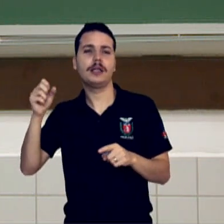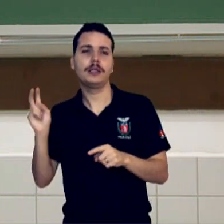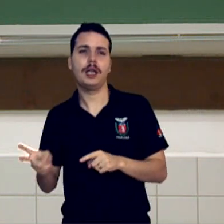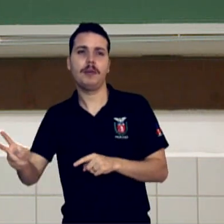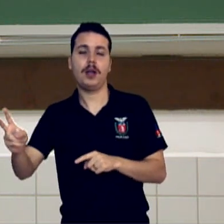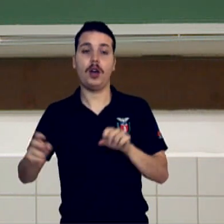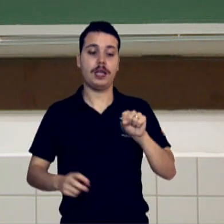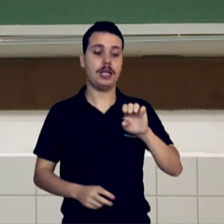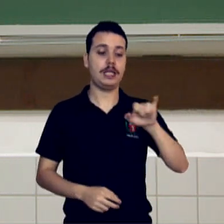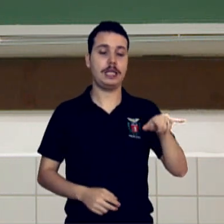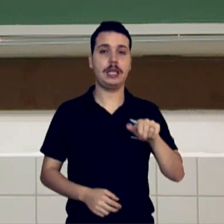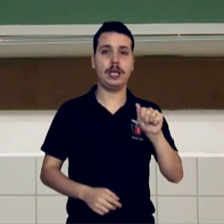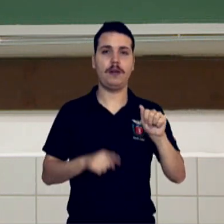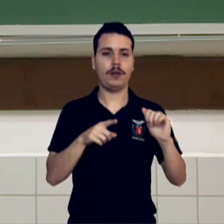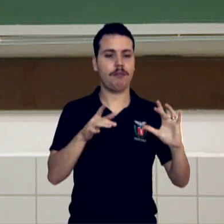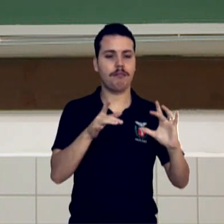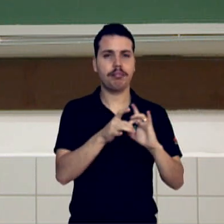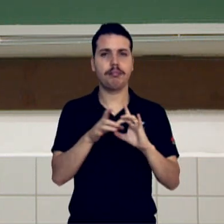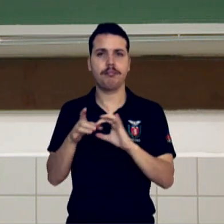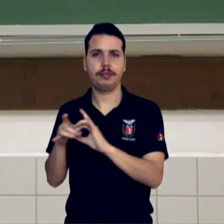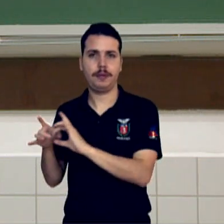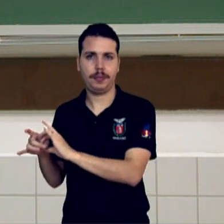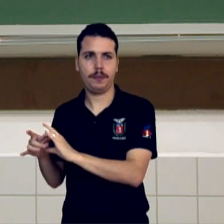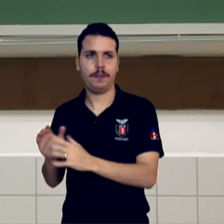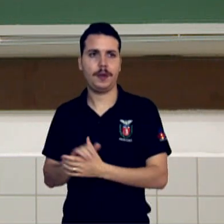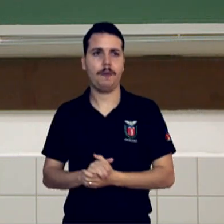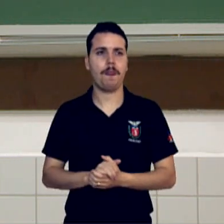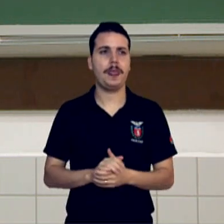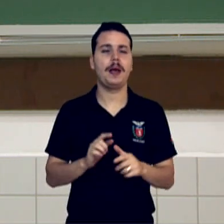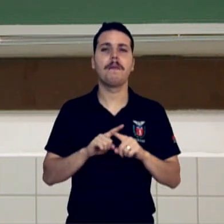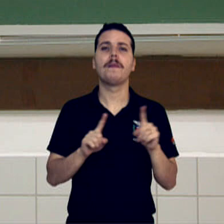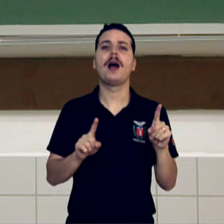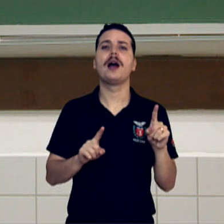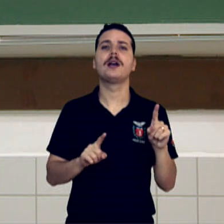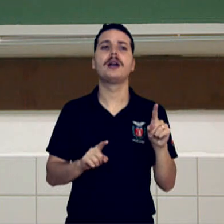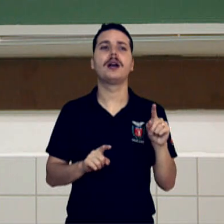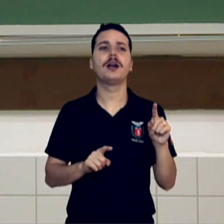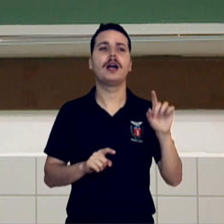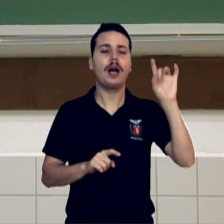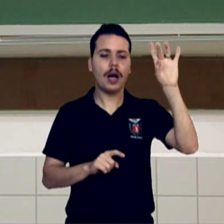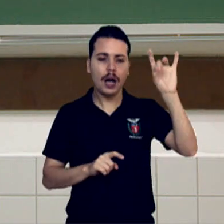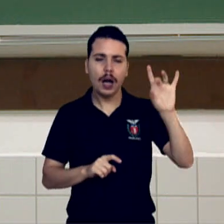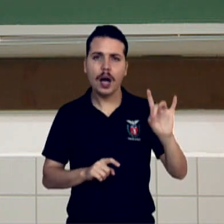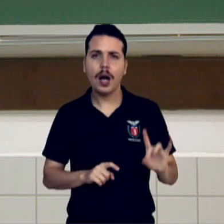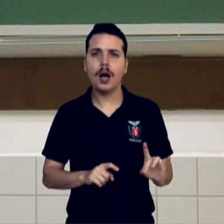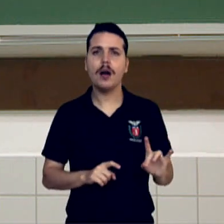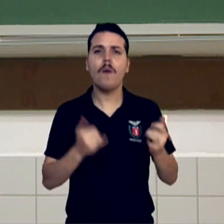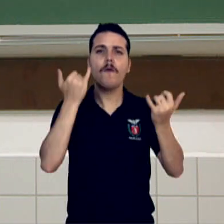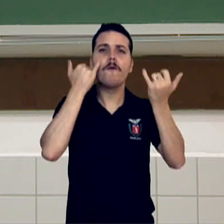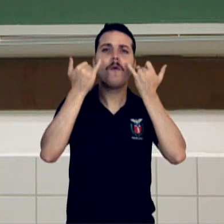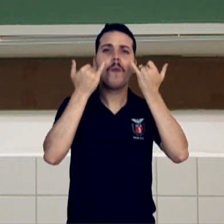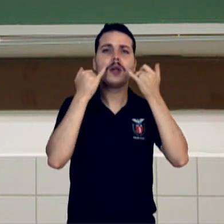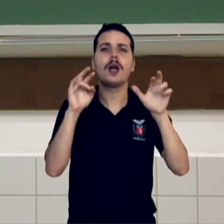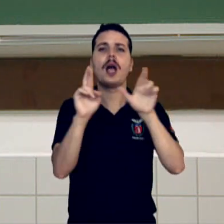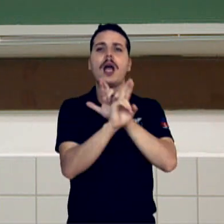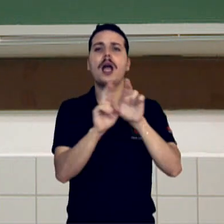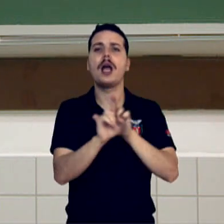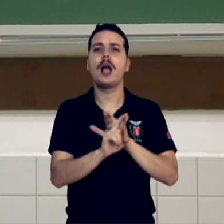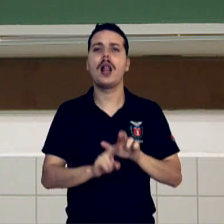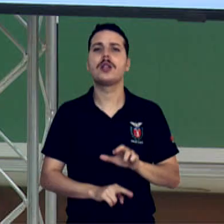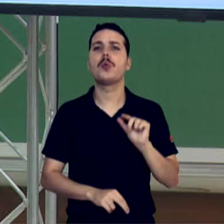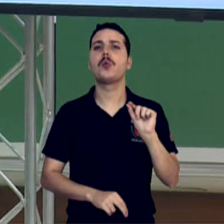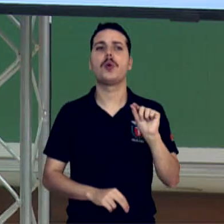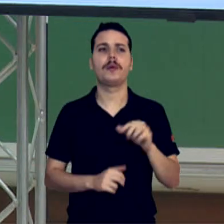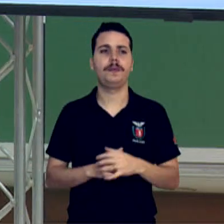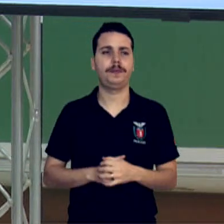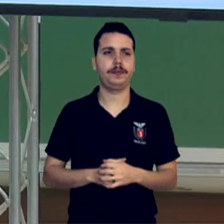Você marca os conectivos. Agora, o que eles querem dizer aí, o que eles têm de relação estabelecida entre uma